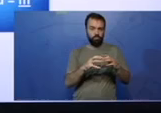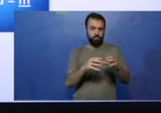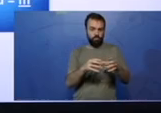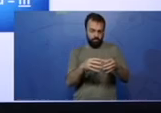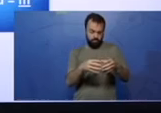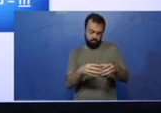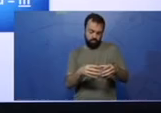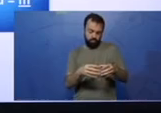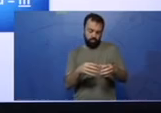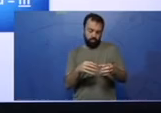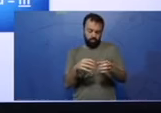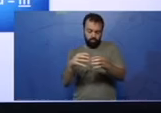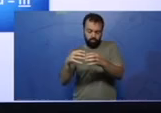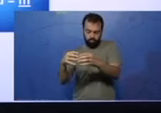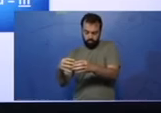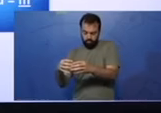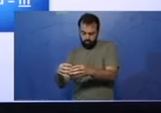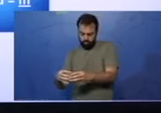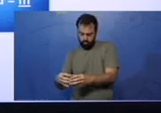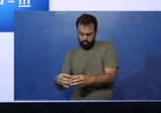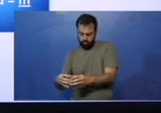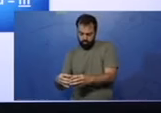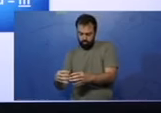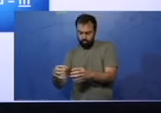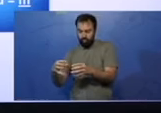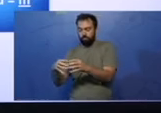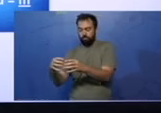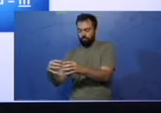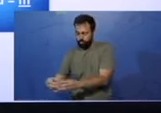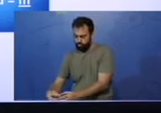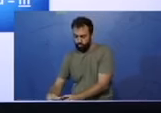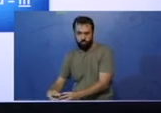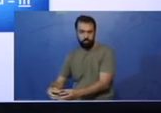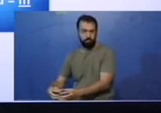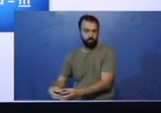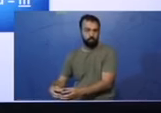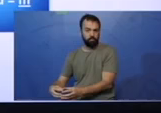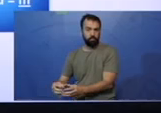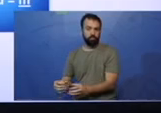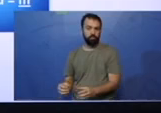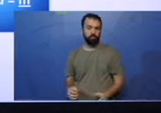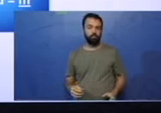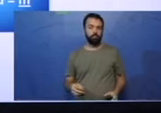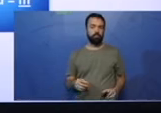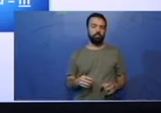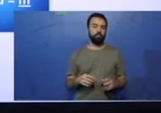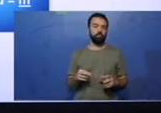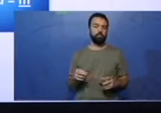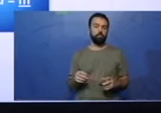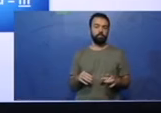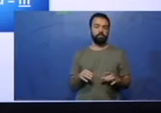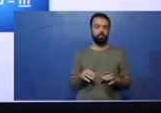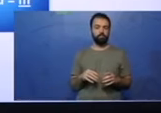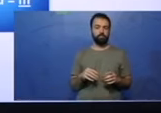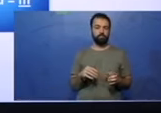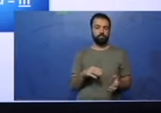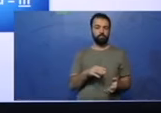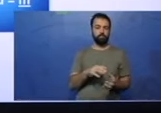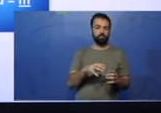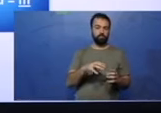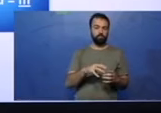está quase submerso e o outro está totalmente submerso. Se eles são do mesmo tamanho, por que eles